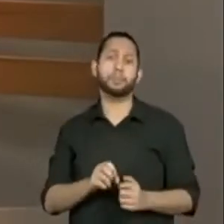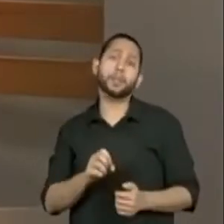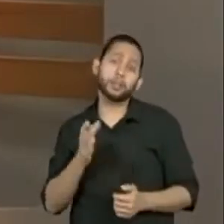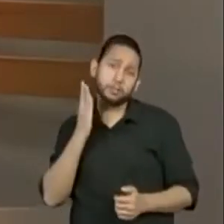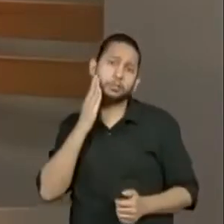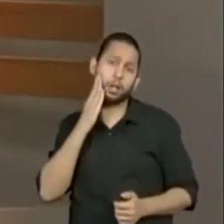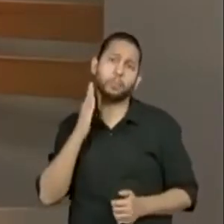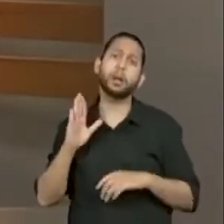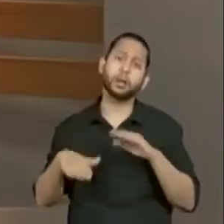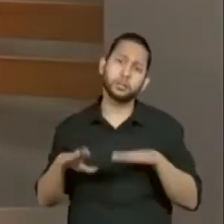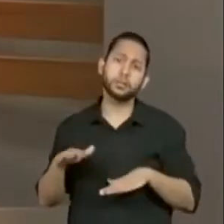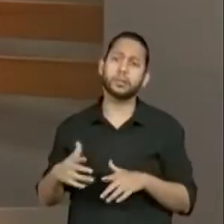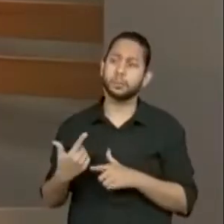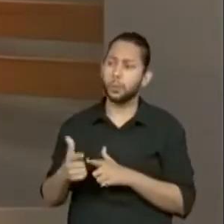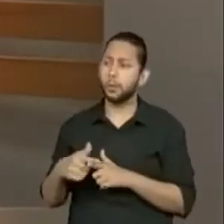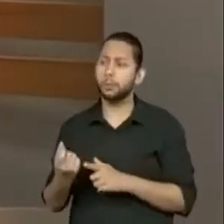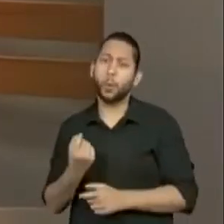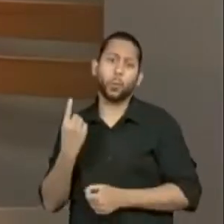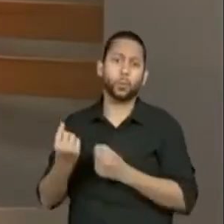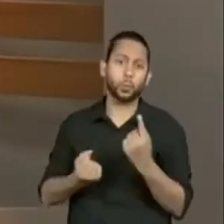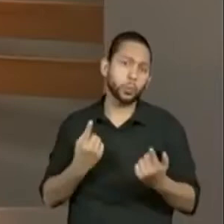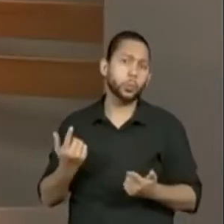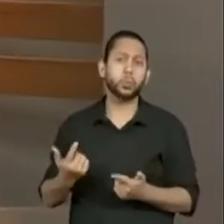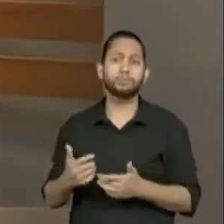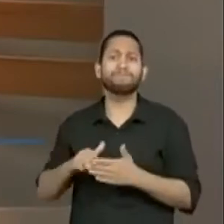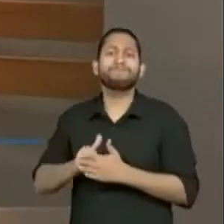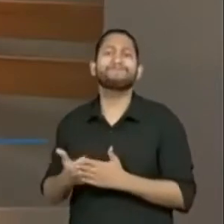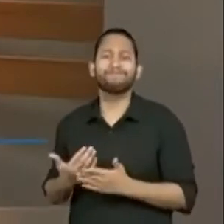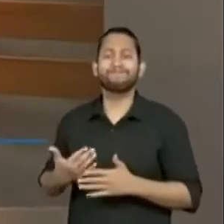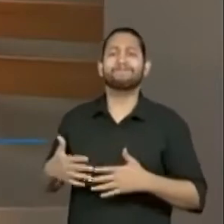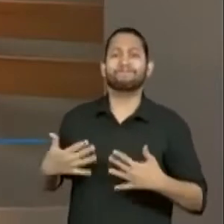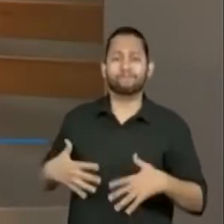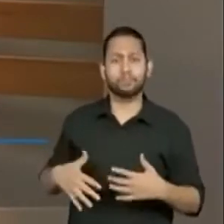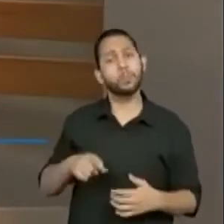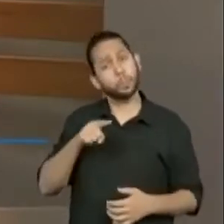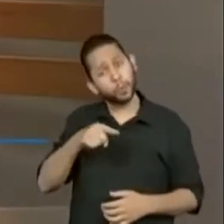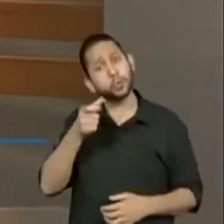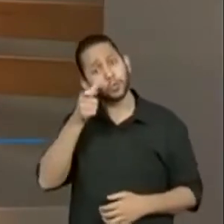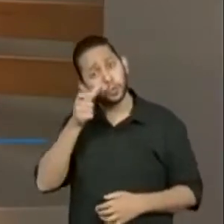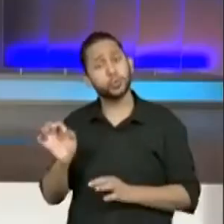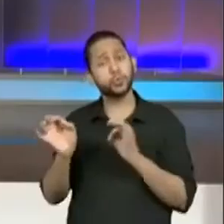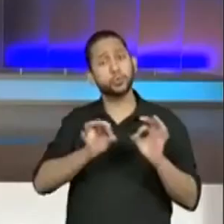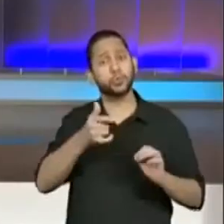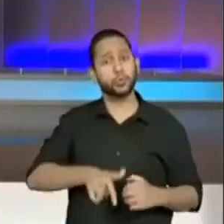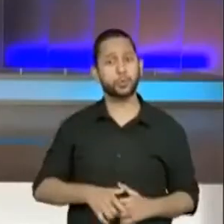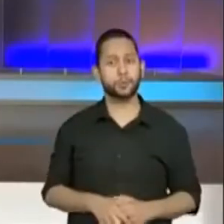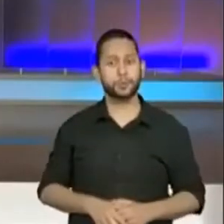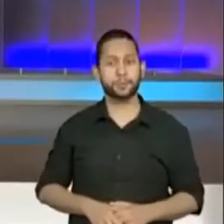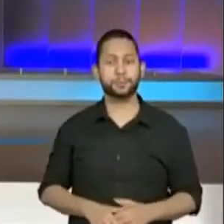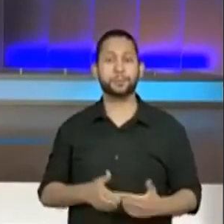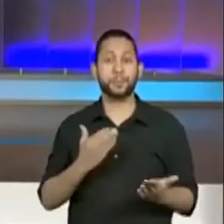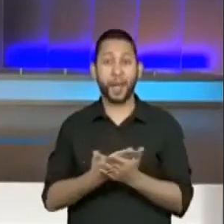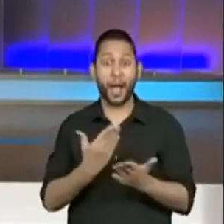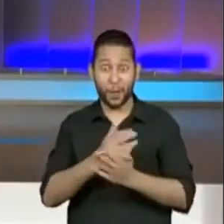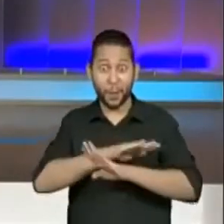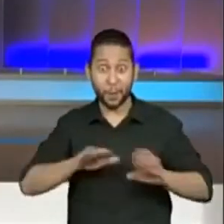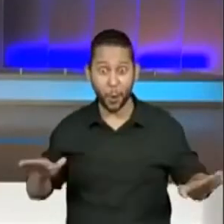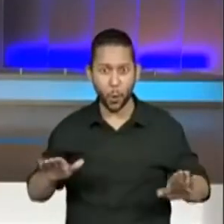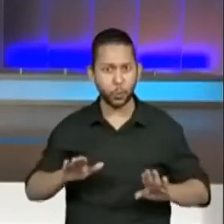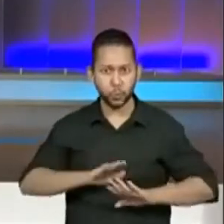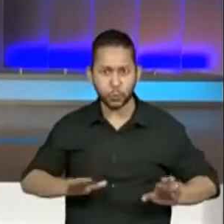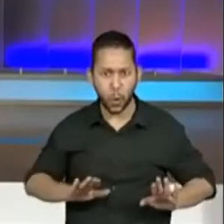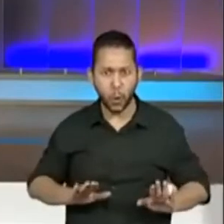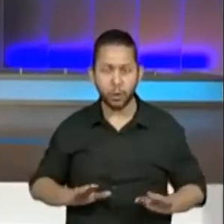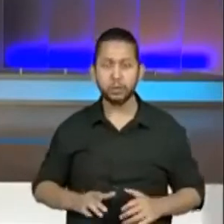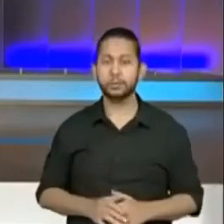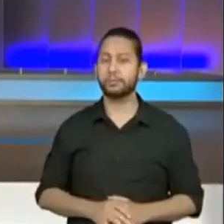que a gente sabe que tá acontecendo hoje não se preocupe raça está aula depois certo mas professora acabou era só isso que a